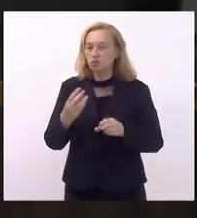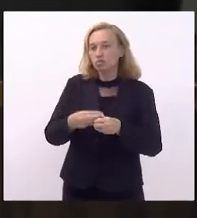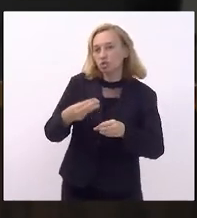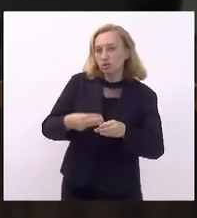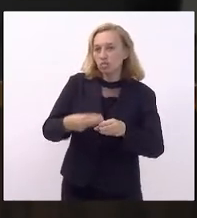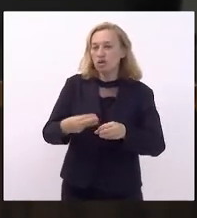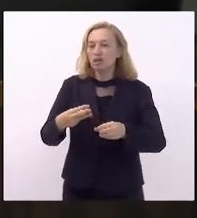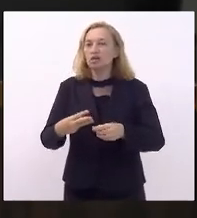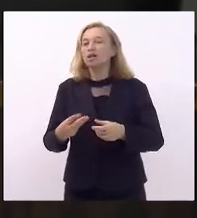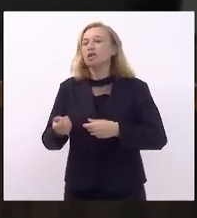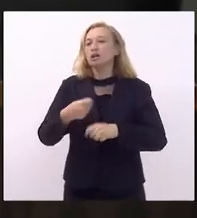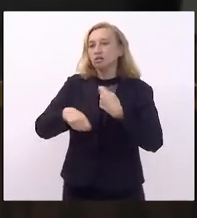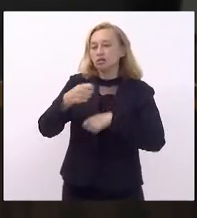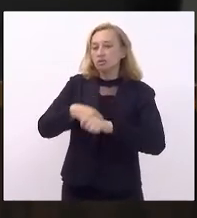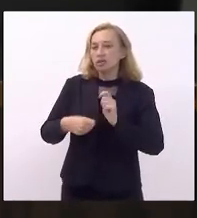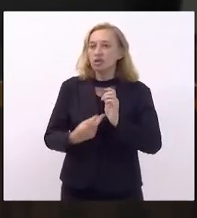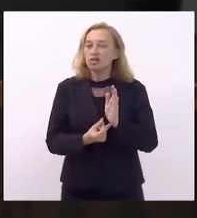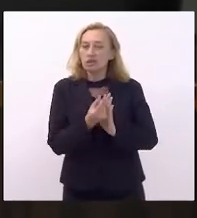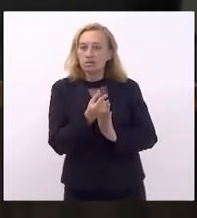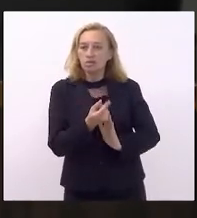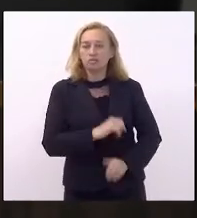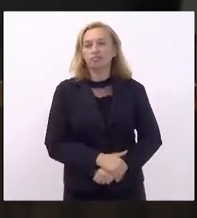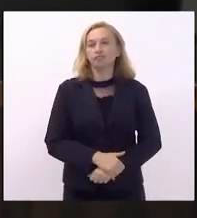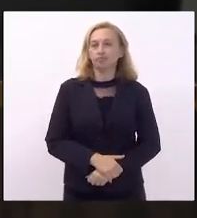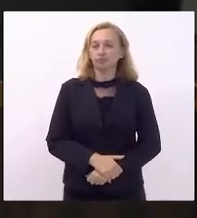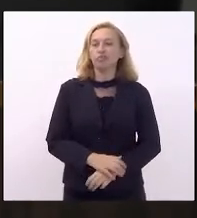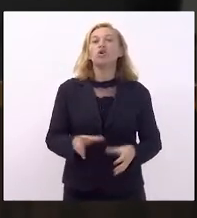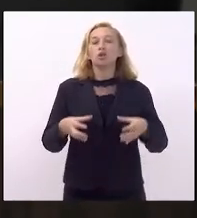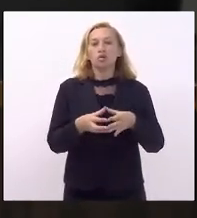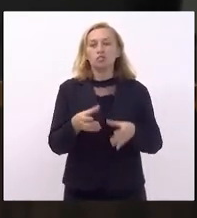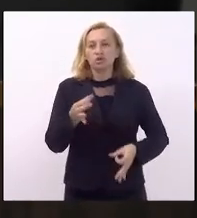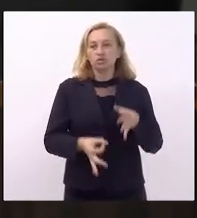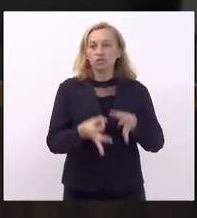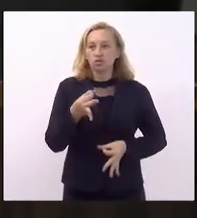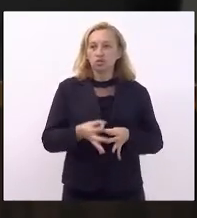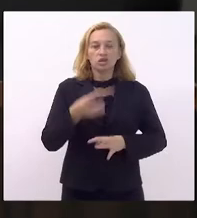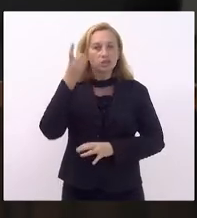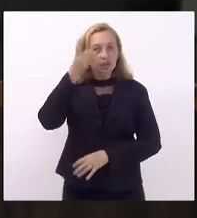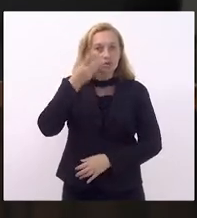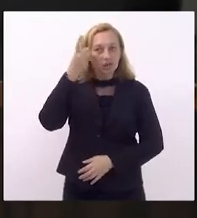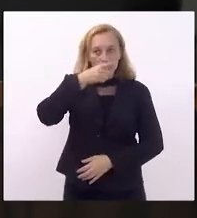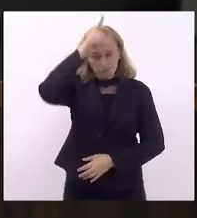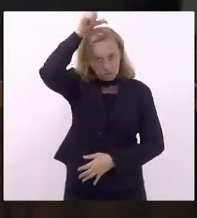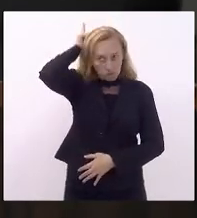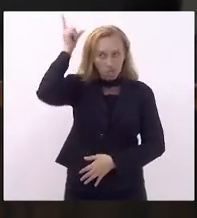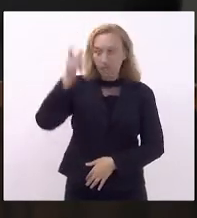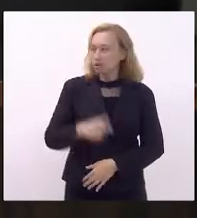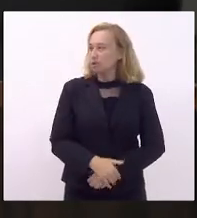Desenvolvimento Regional, de Economia e de Orçamento. Permite parecer pela Comissão de Constituição e Justiça, deputado Luiz Paulo.